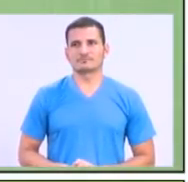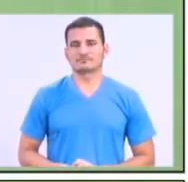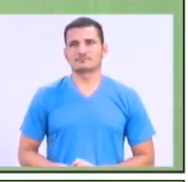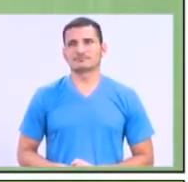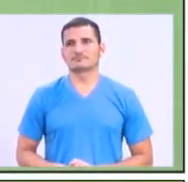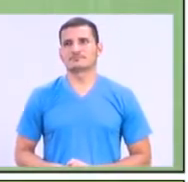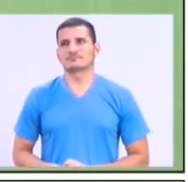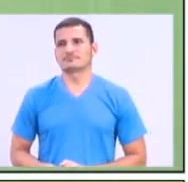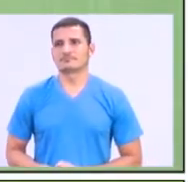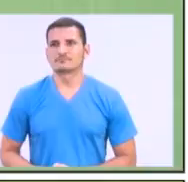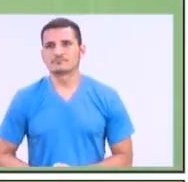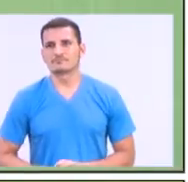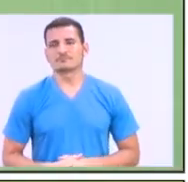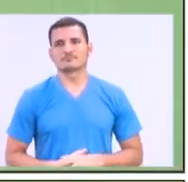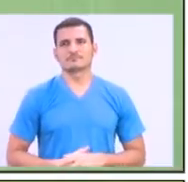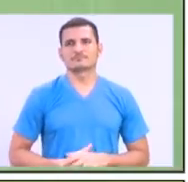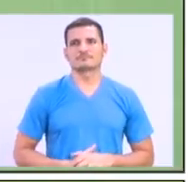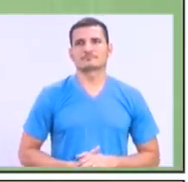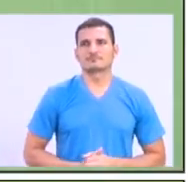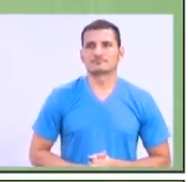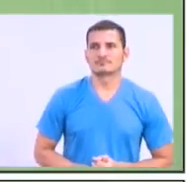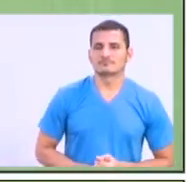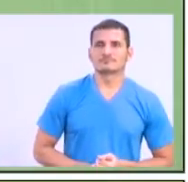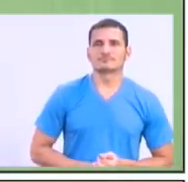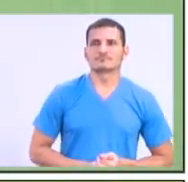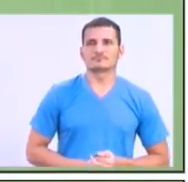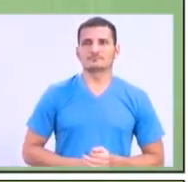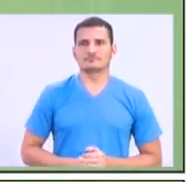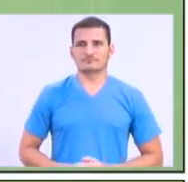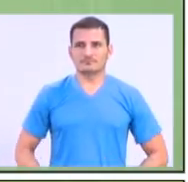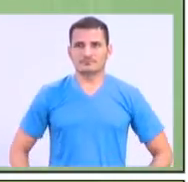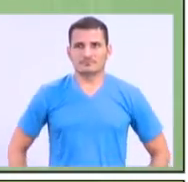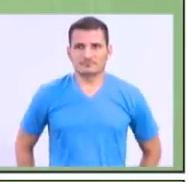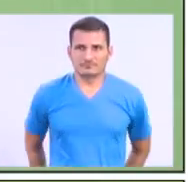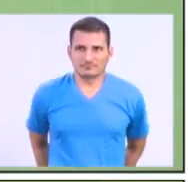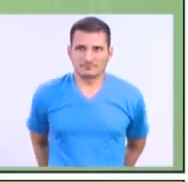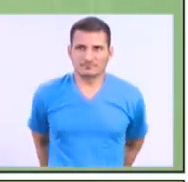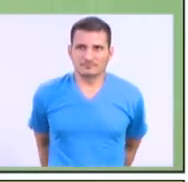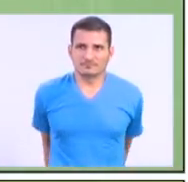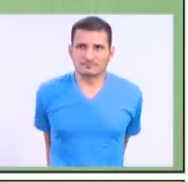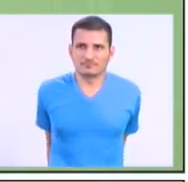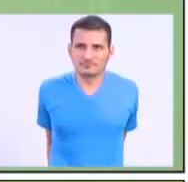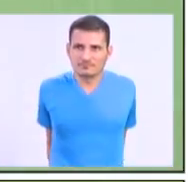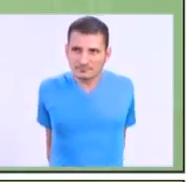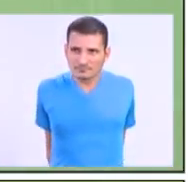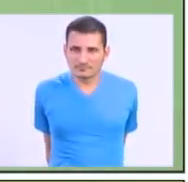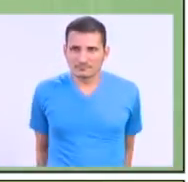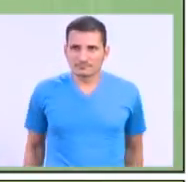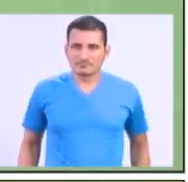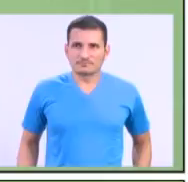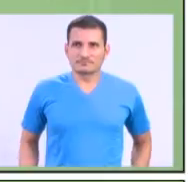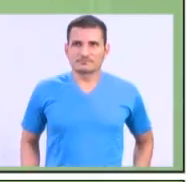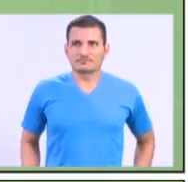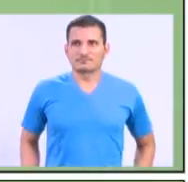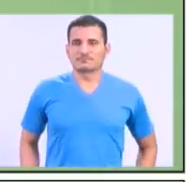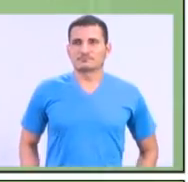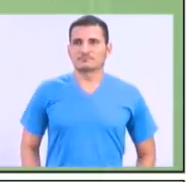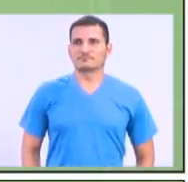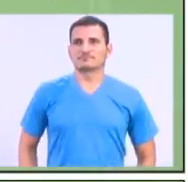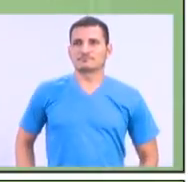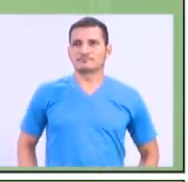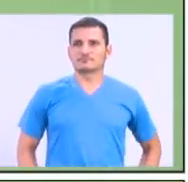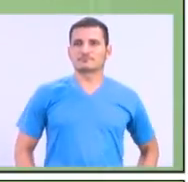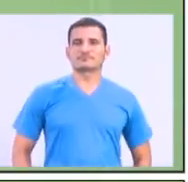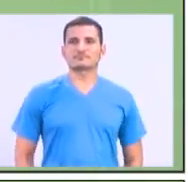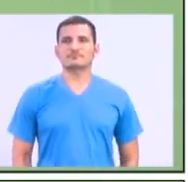aqui, basicamente é a declaração para verificar se o valor é 10, né? É uma declaração de variável em que é atribuído o valor